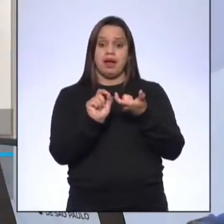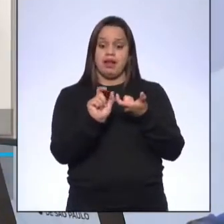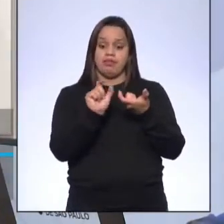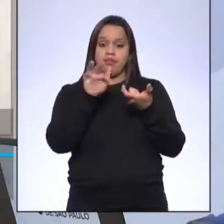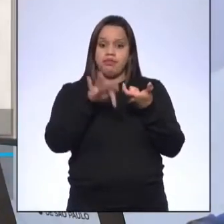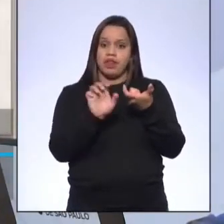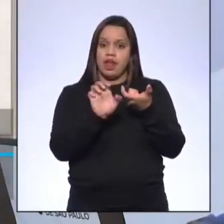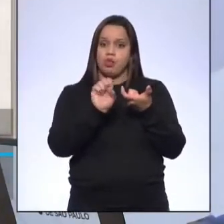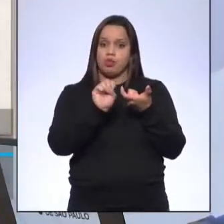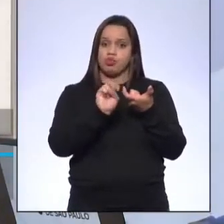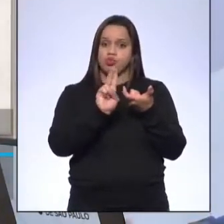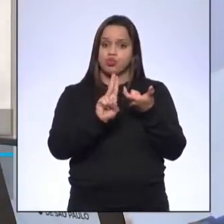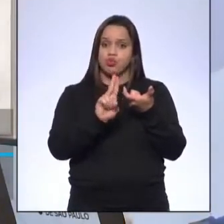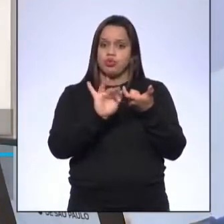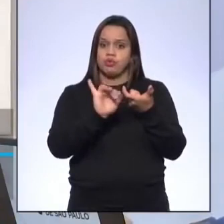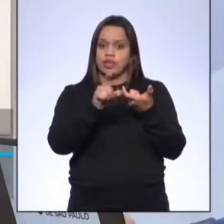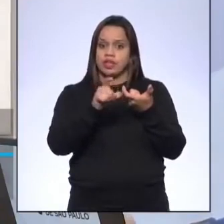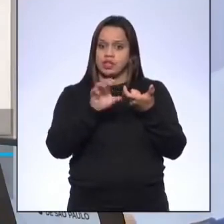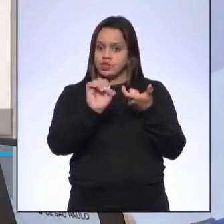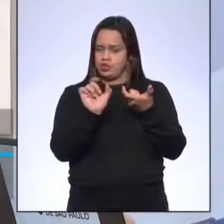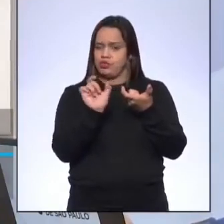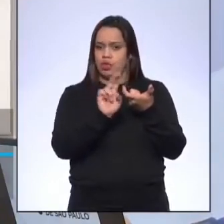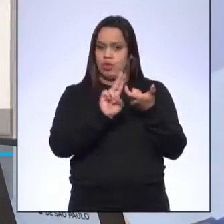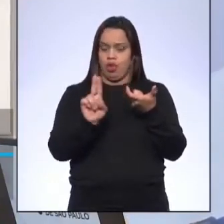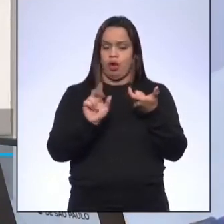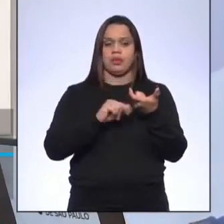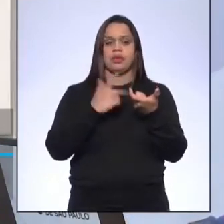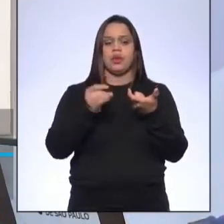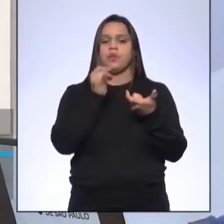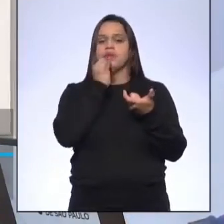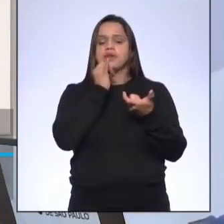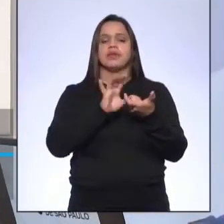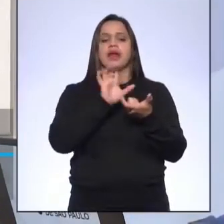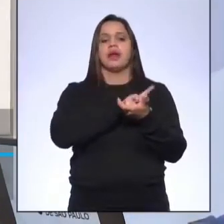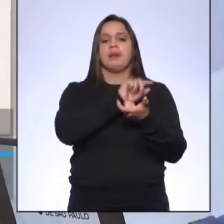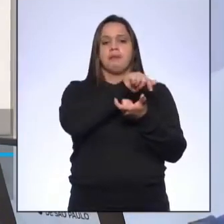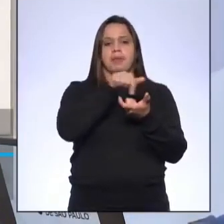finalzinho da palavra, né? Então, eu tenho a palavra damaged,